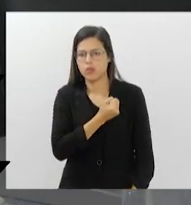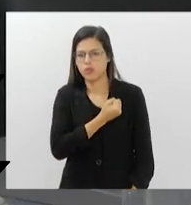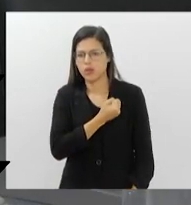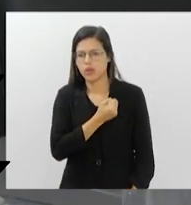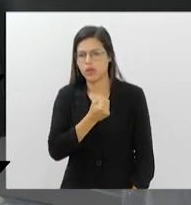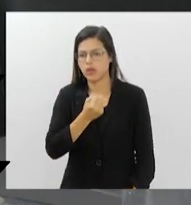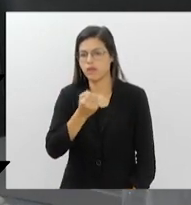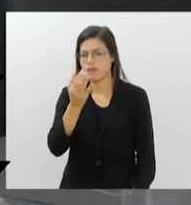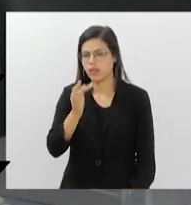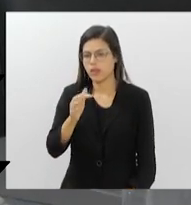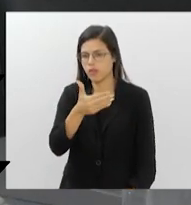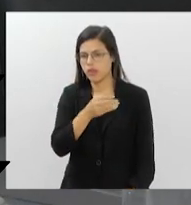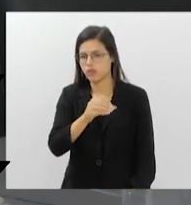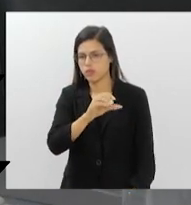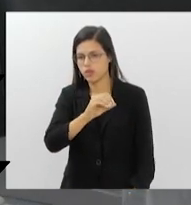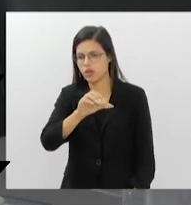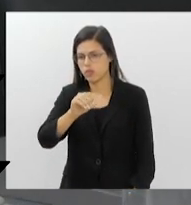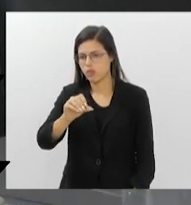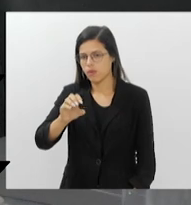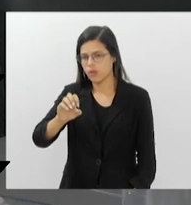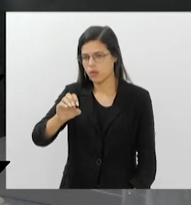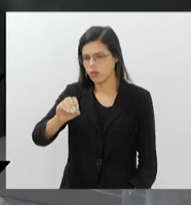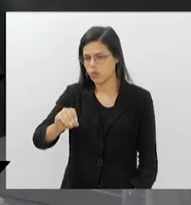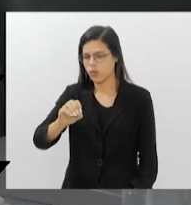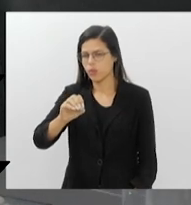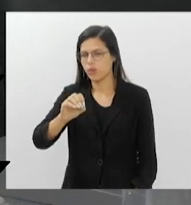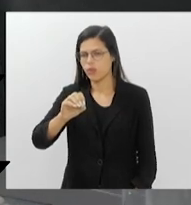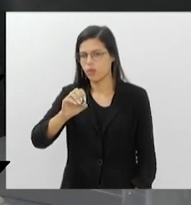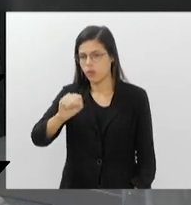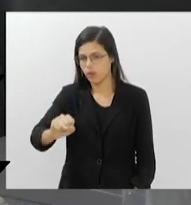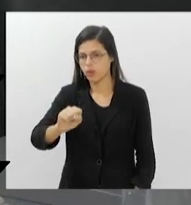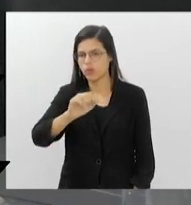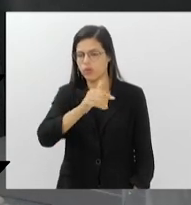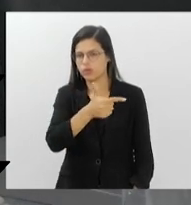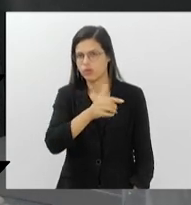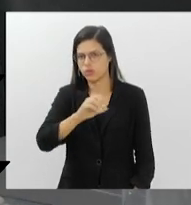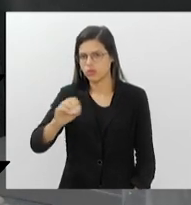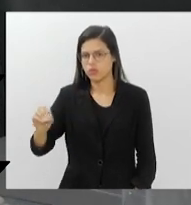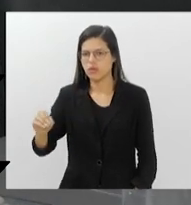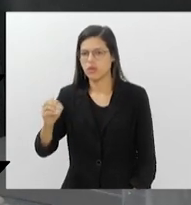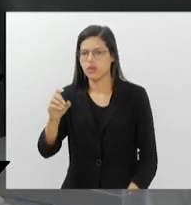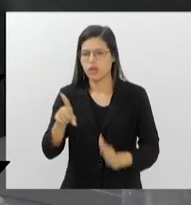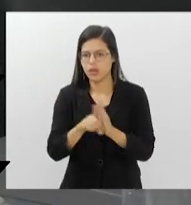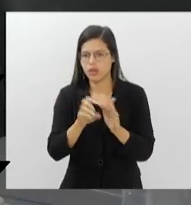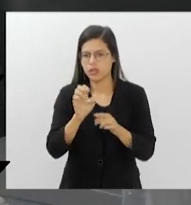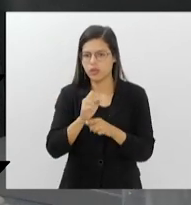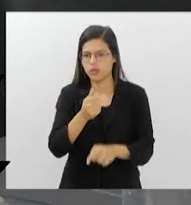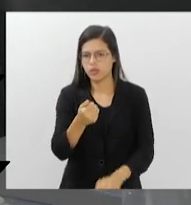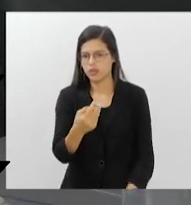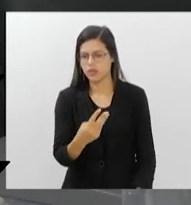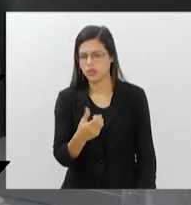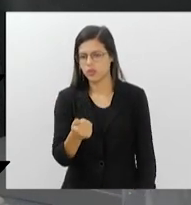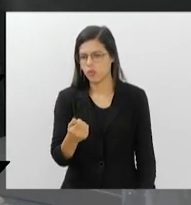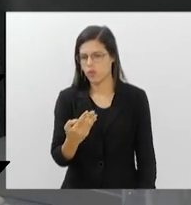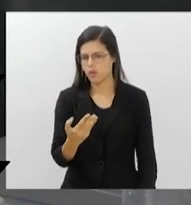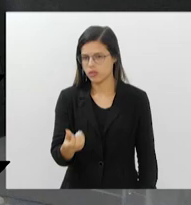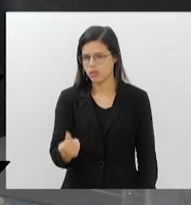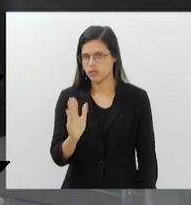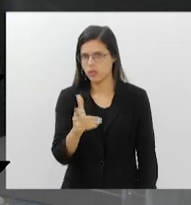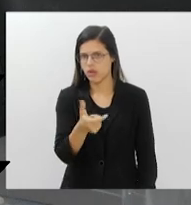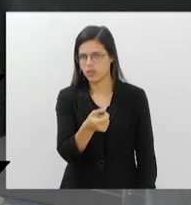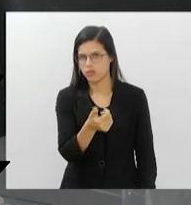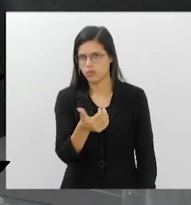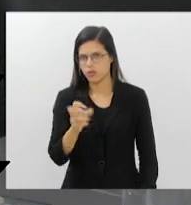2000 é a lei federal número 1300 13000 146 de 2015 e d outras providências o parecer é pela